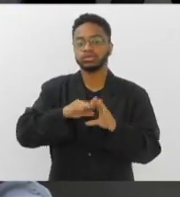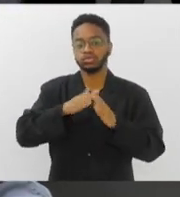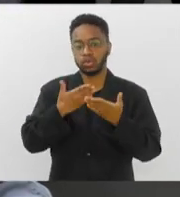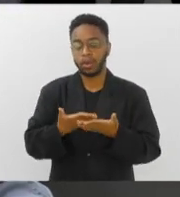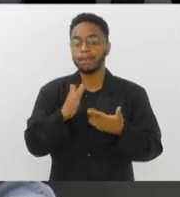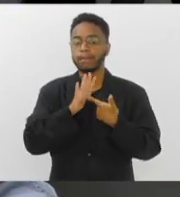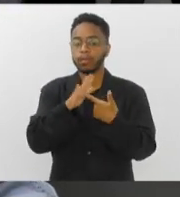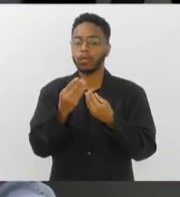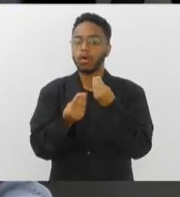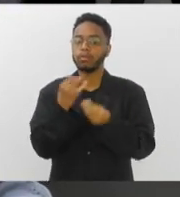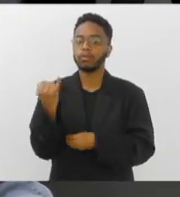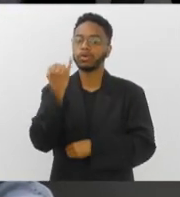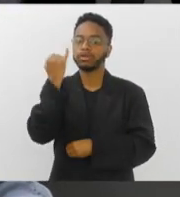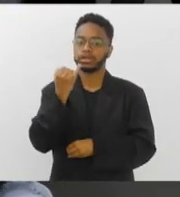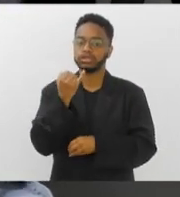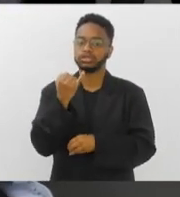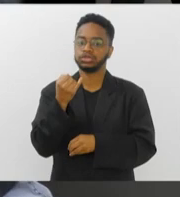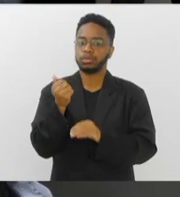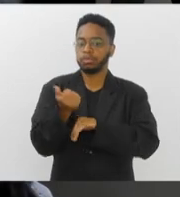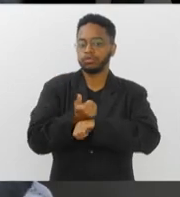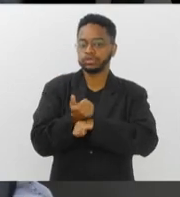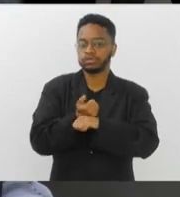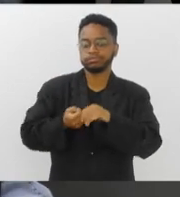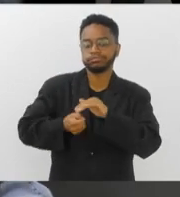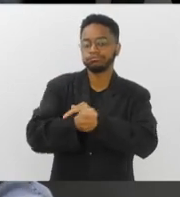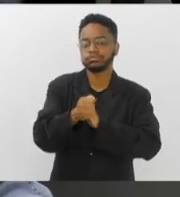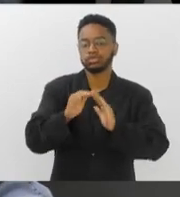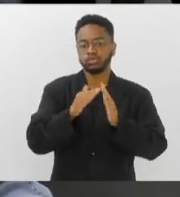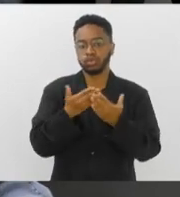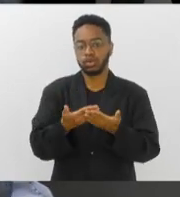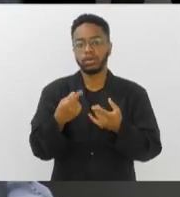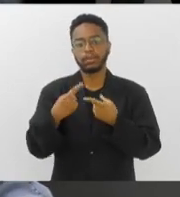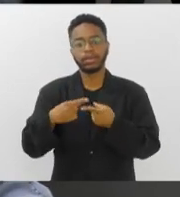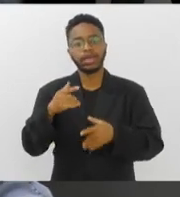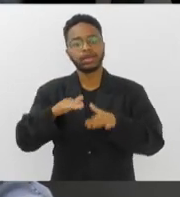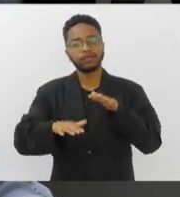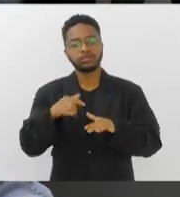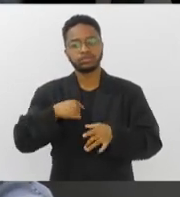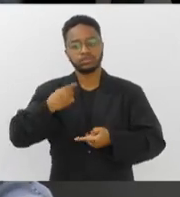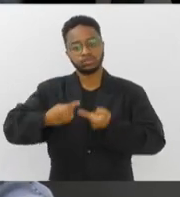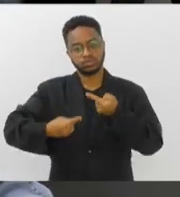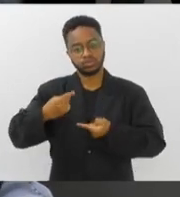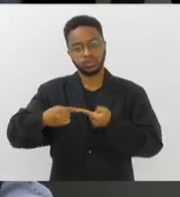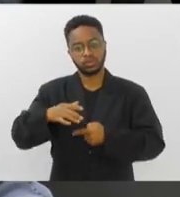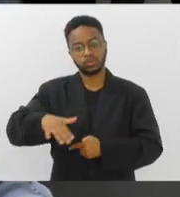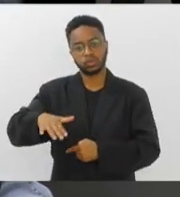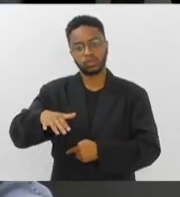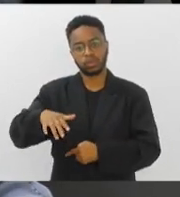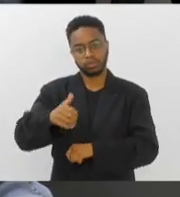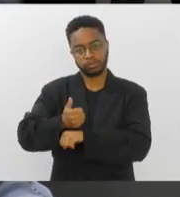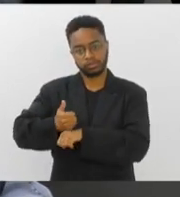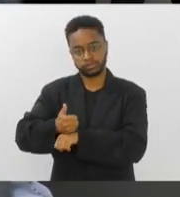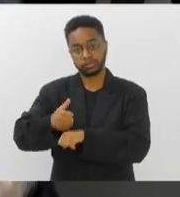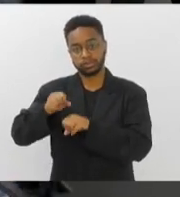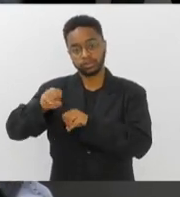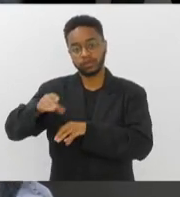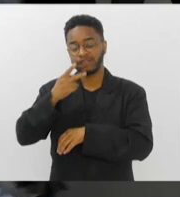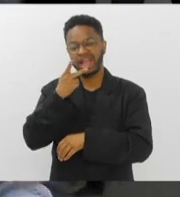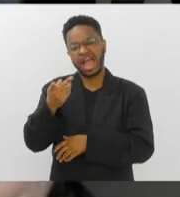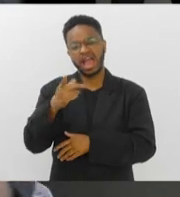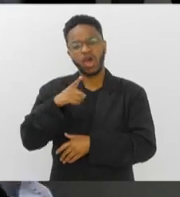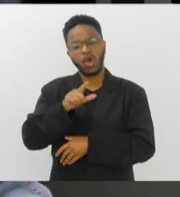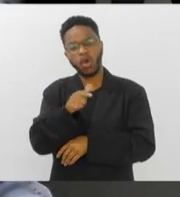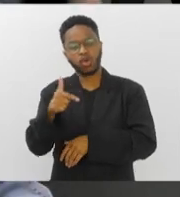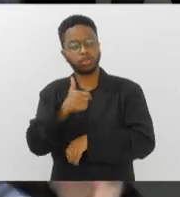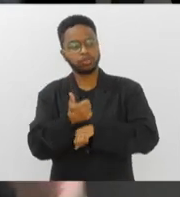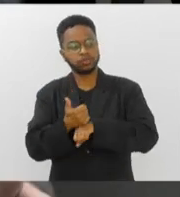da presença desses profissionais. Eu, às vezes, debato com meus amigos da educação, porque a gente aqui no Rio de Janeiro tem um salário muito baixo, e eles ficam preocupados, vai botar outros profissionais de